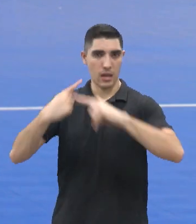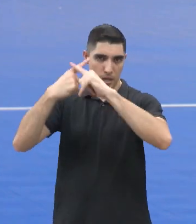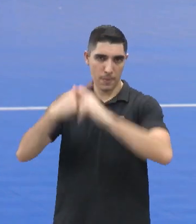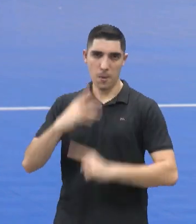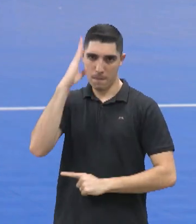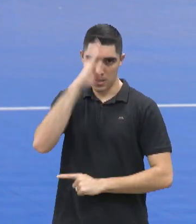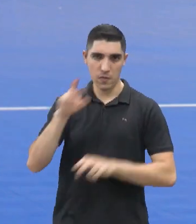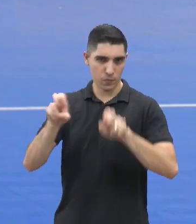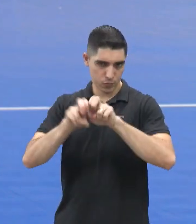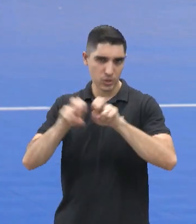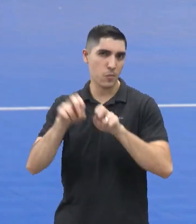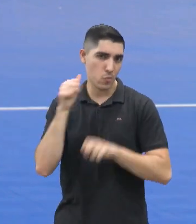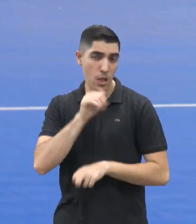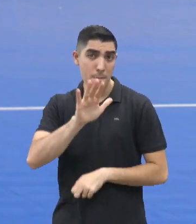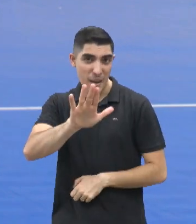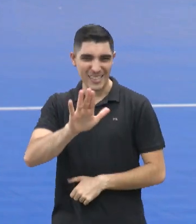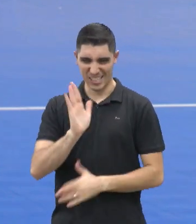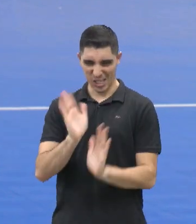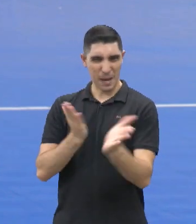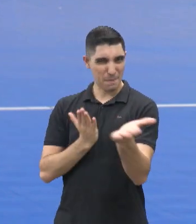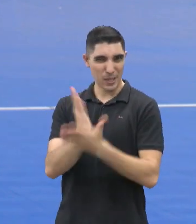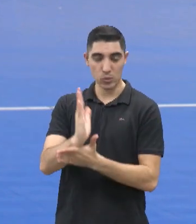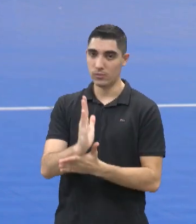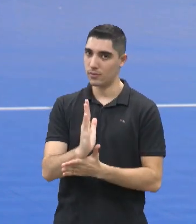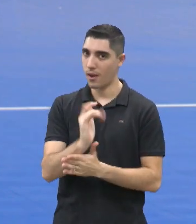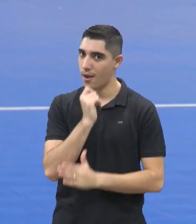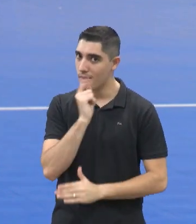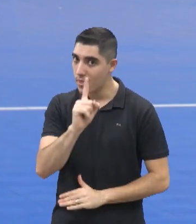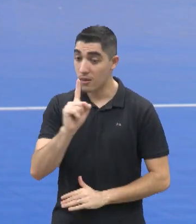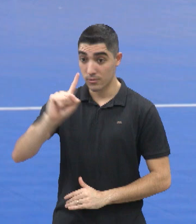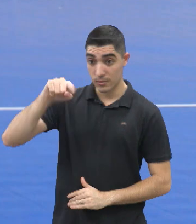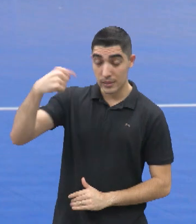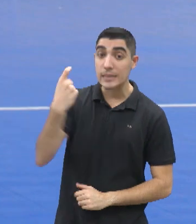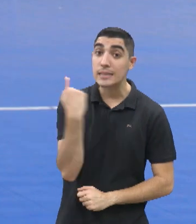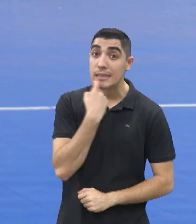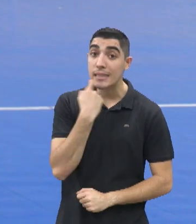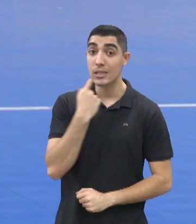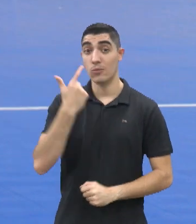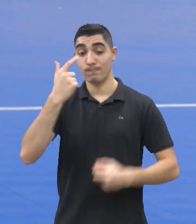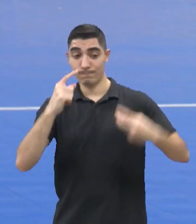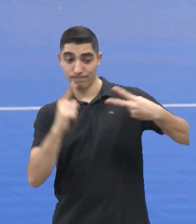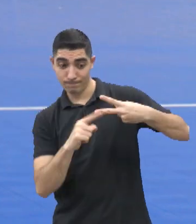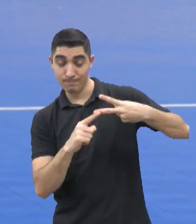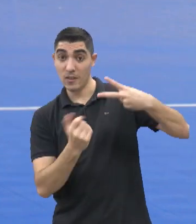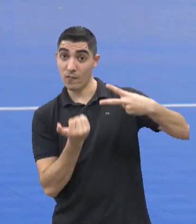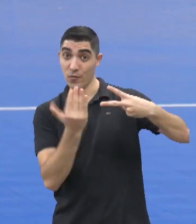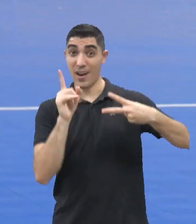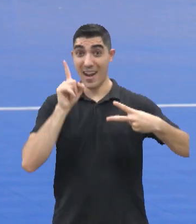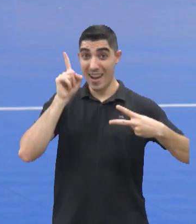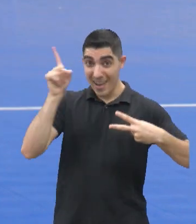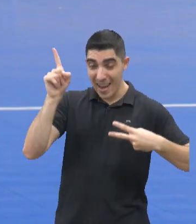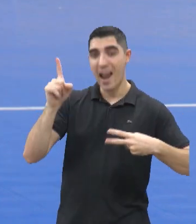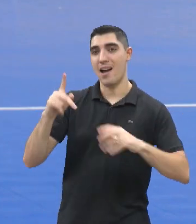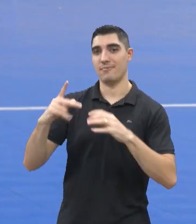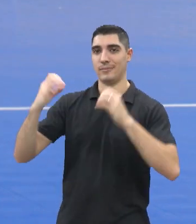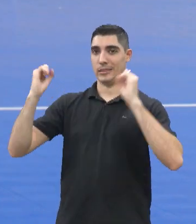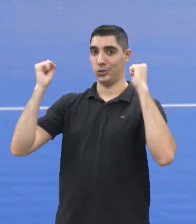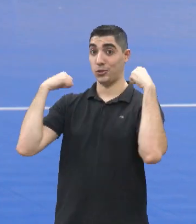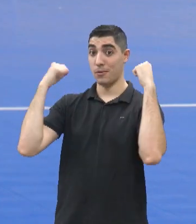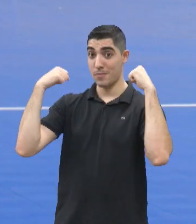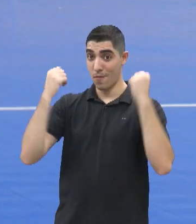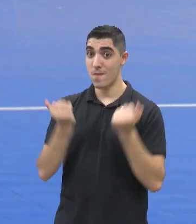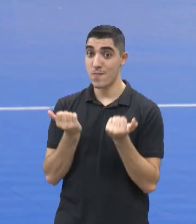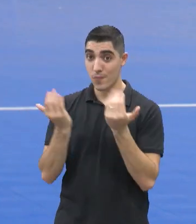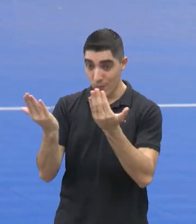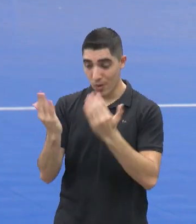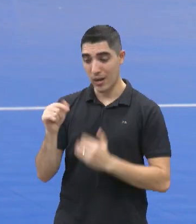Mas ainda não tem nada a ganho. Na próxima sexta-feira tem a partida de volta em Chapecó, que vai definir quem segue para a